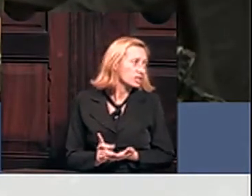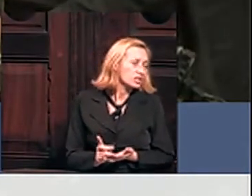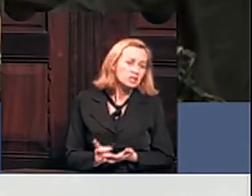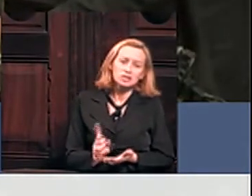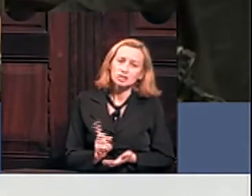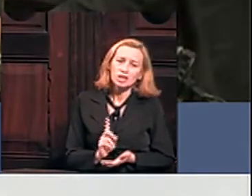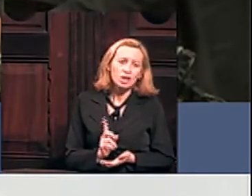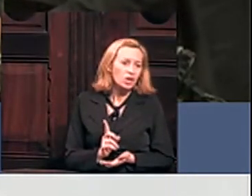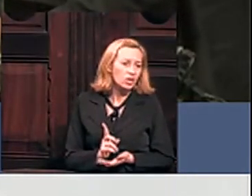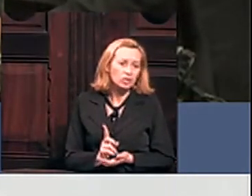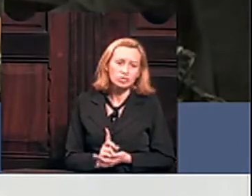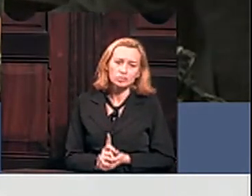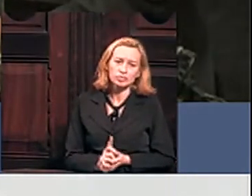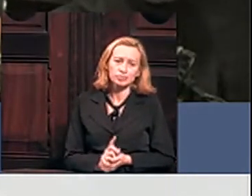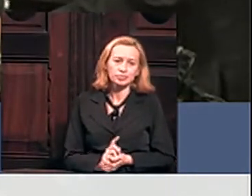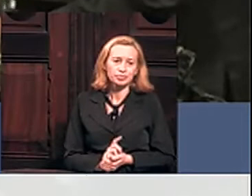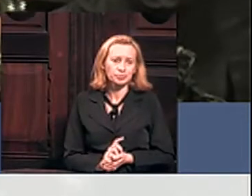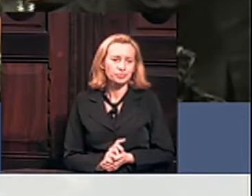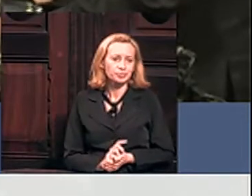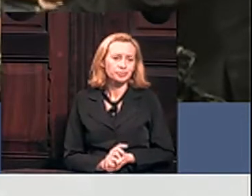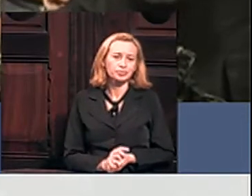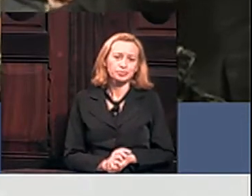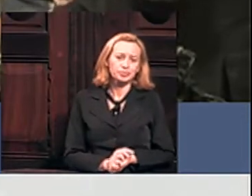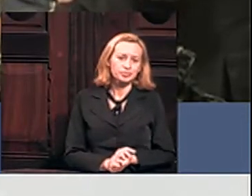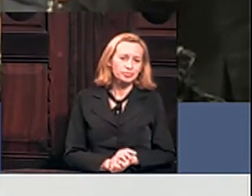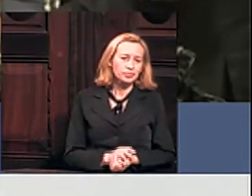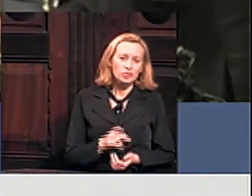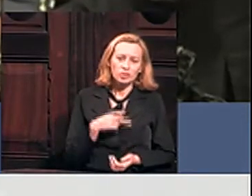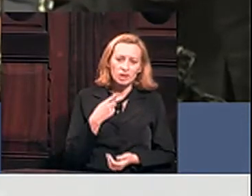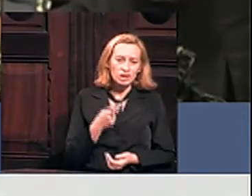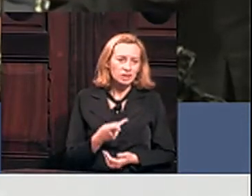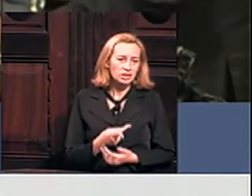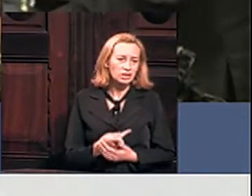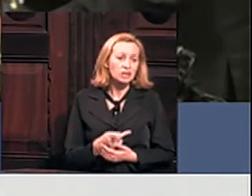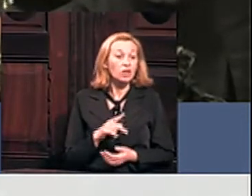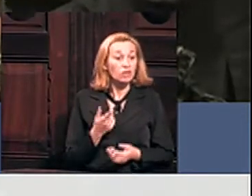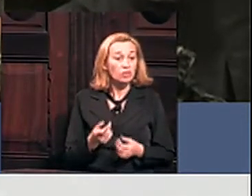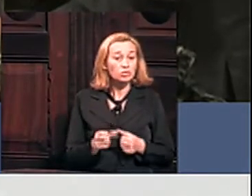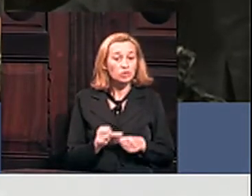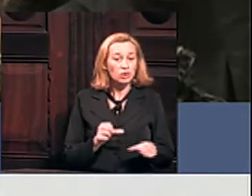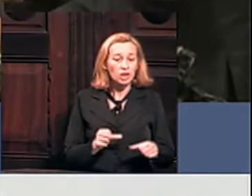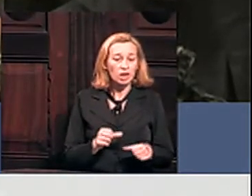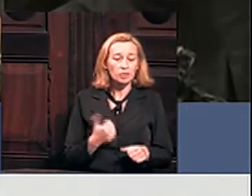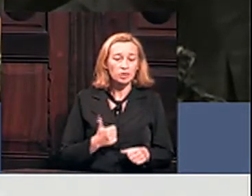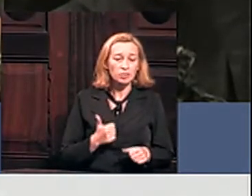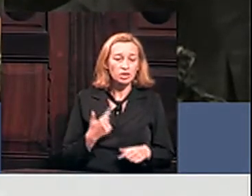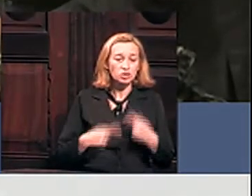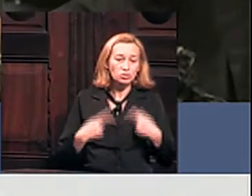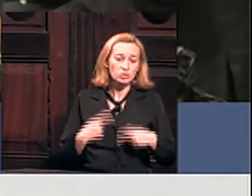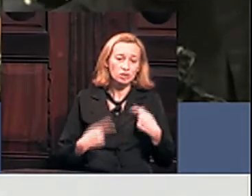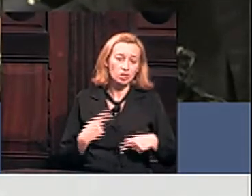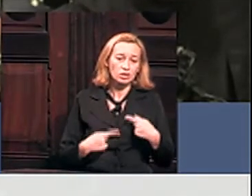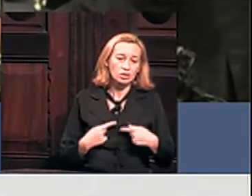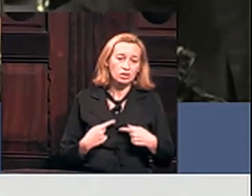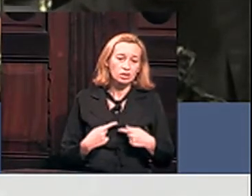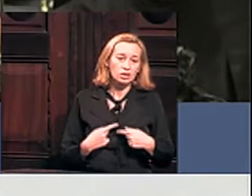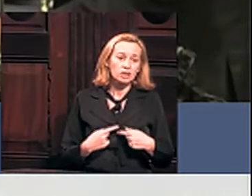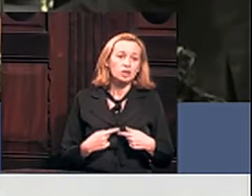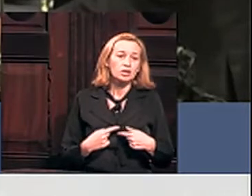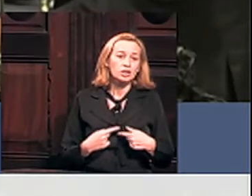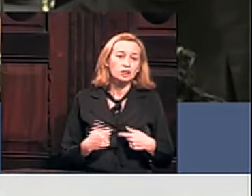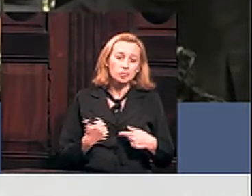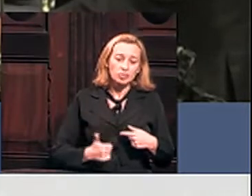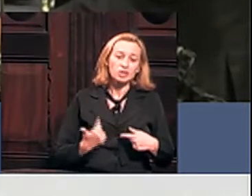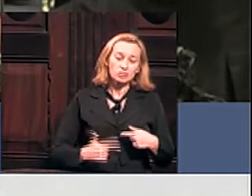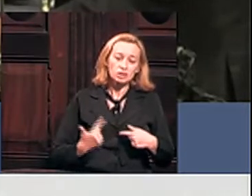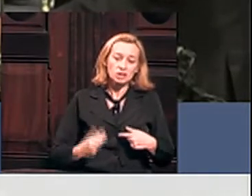agora? Não. Eu anunciei quando eu assumi o lugar do Jânio Mendes. Nós vamos inverter a pauta da primeira discussão, ela está lá atrás, vou trazer para a primeira... Aqui eu voto